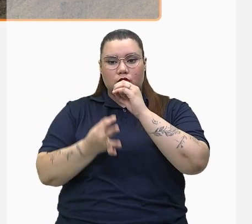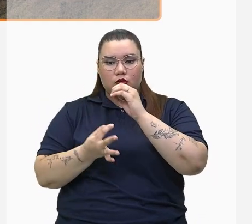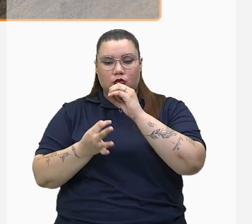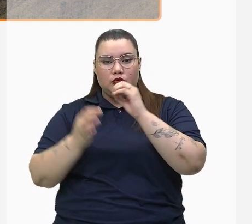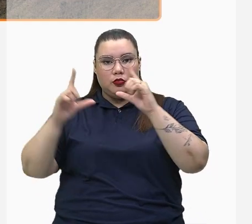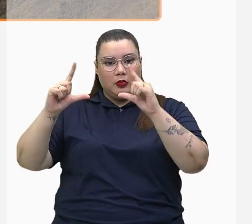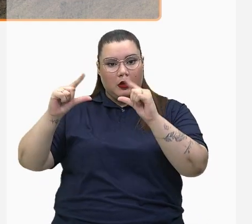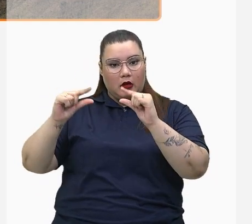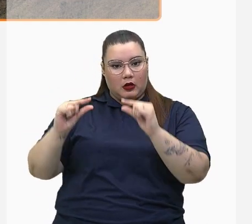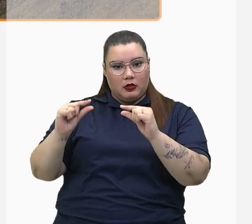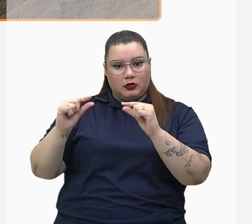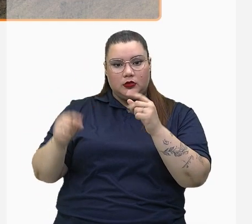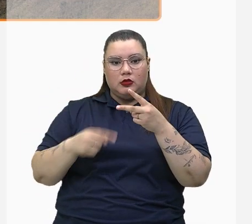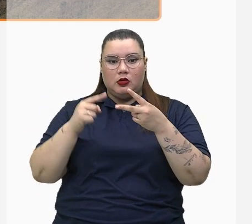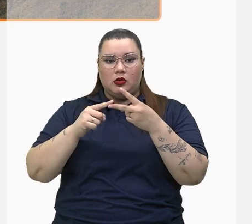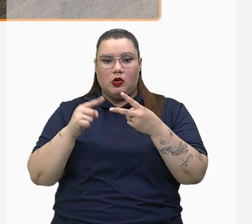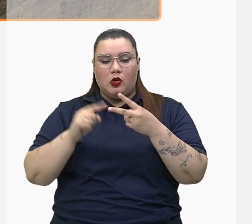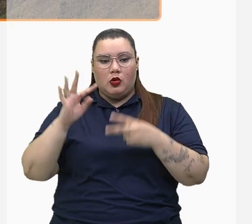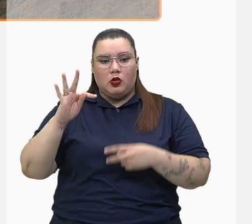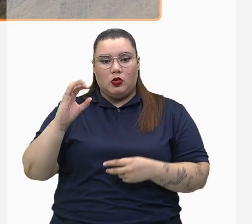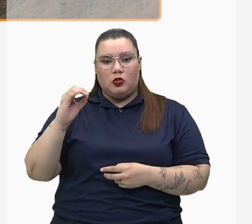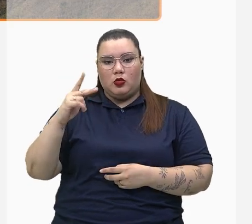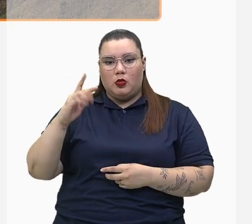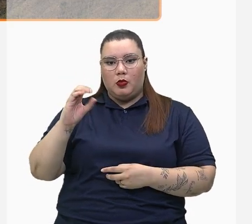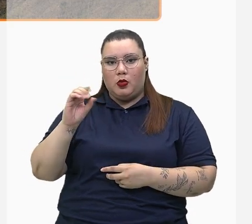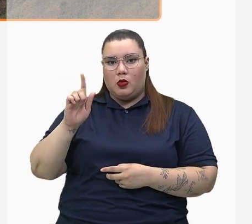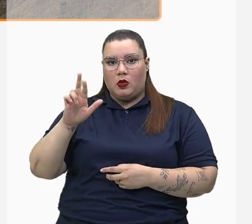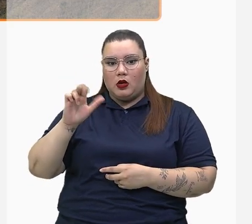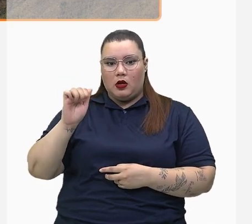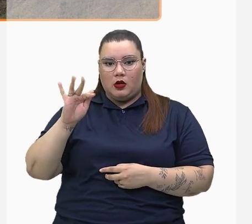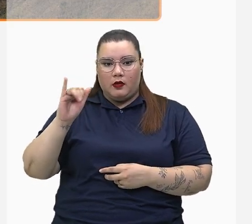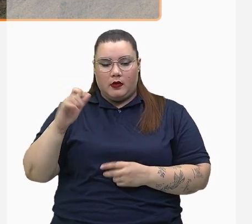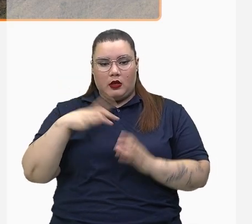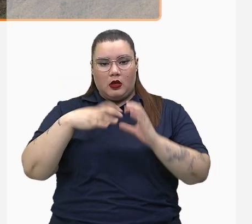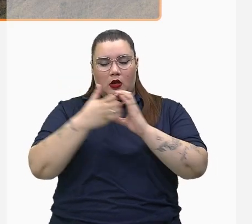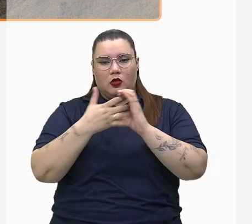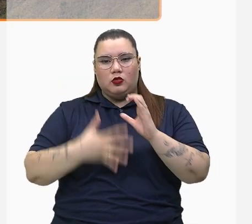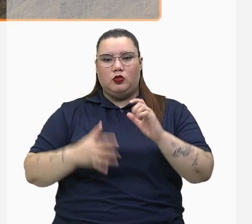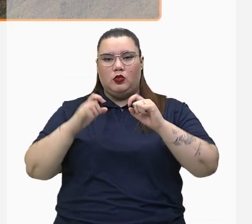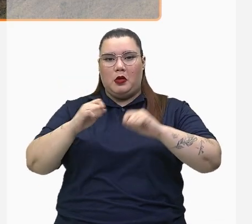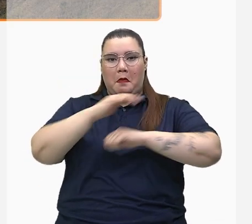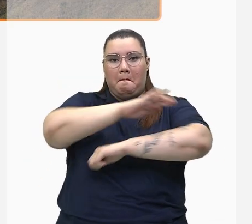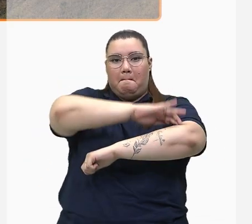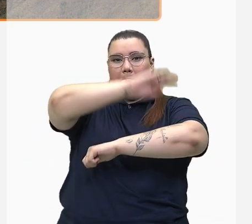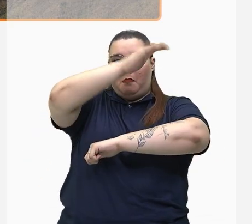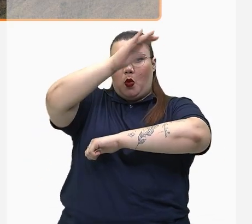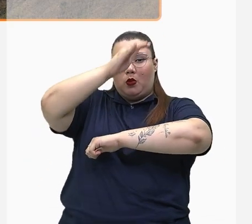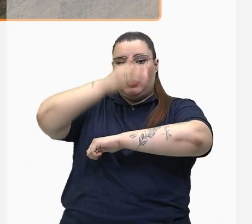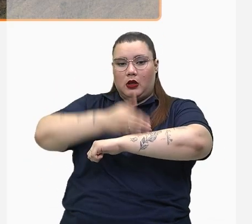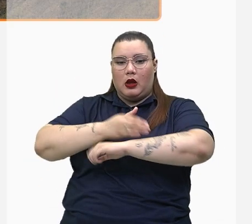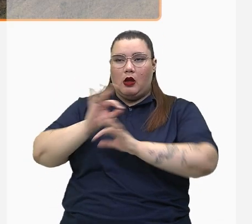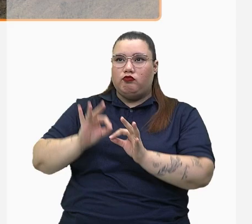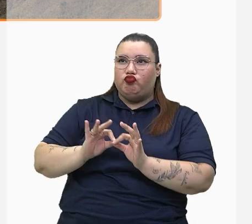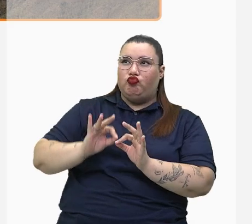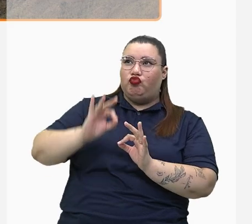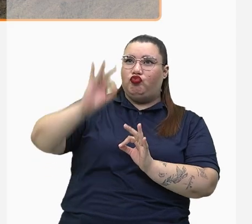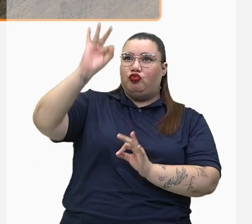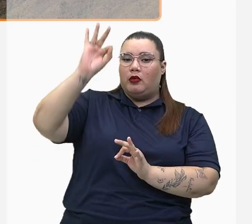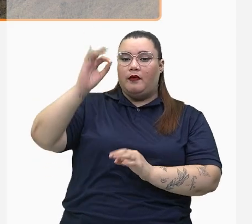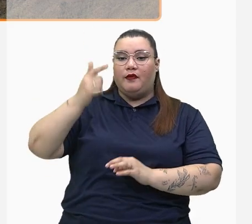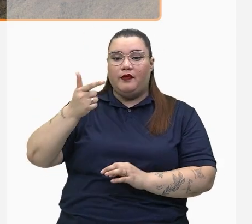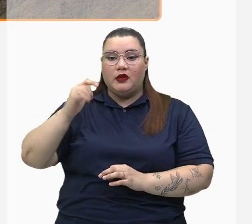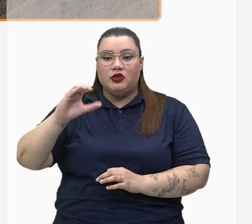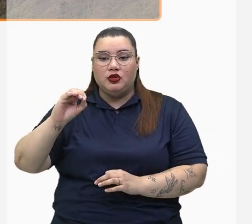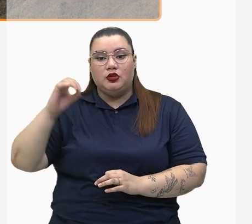altitudes e topografia caracterizada por colinas com cerca de 20 metros de altura.